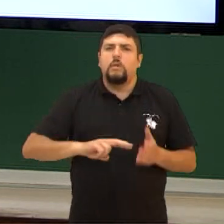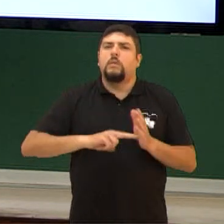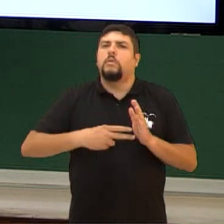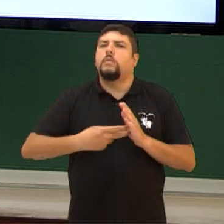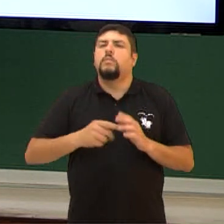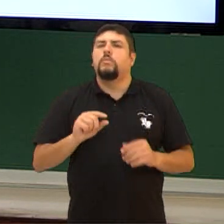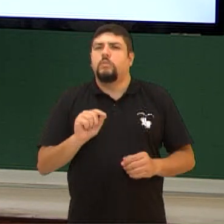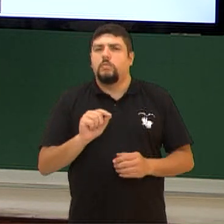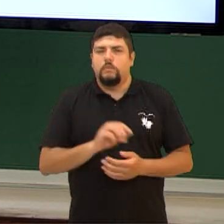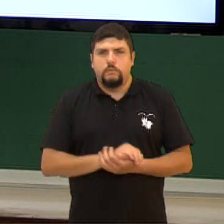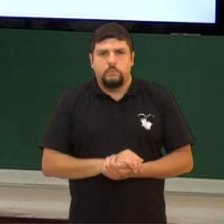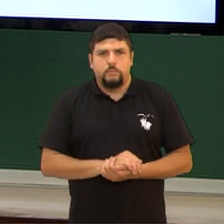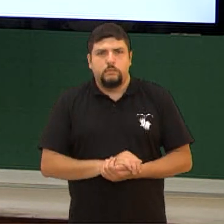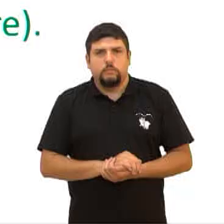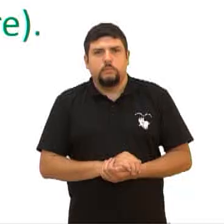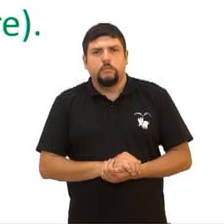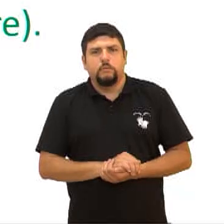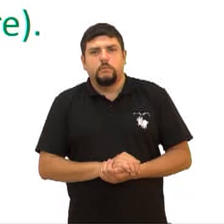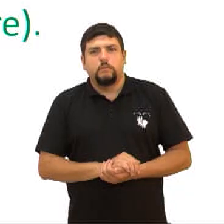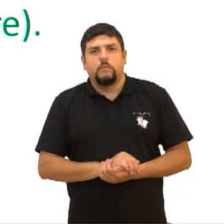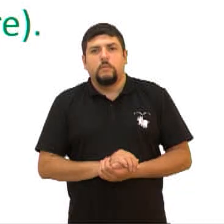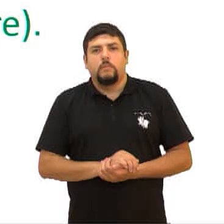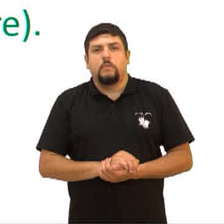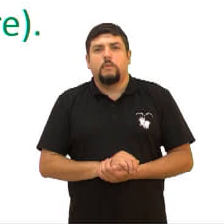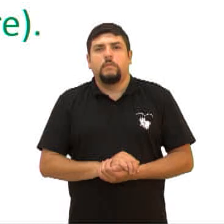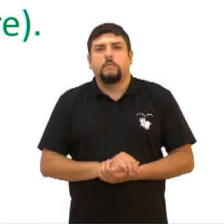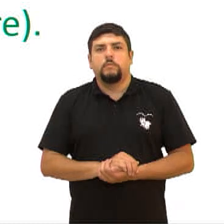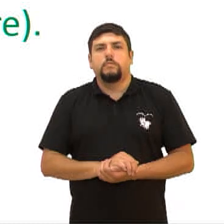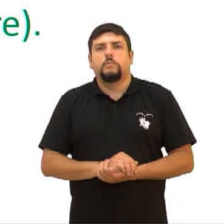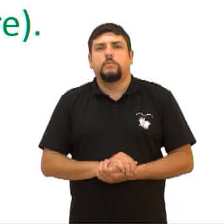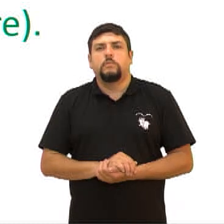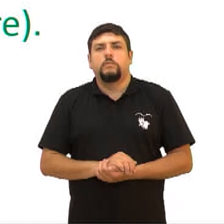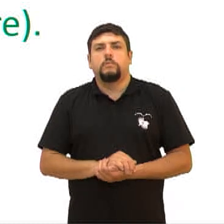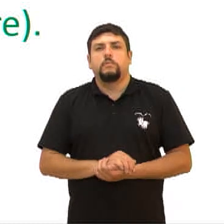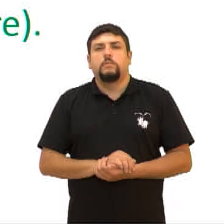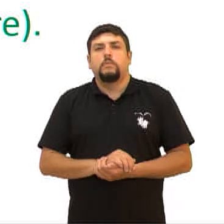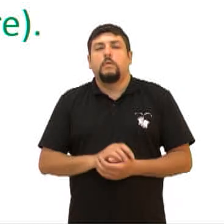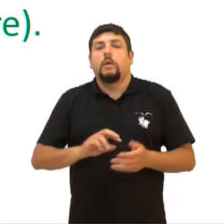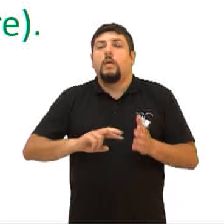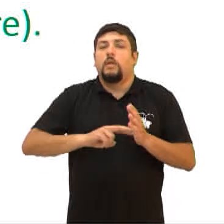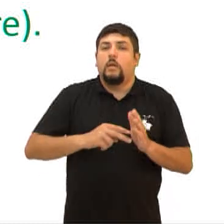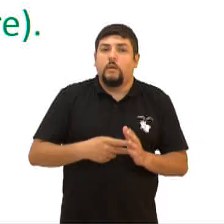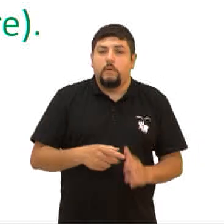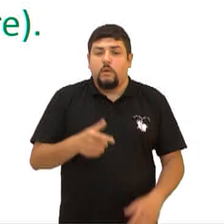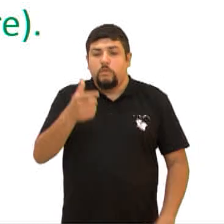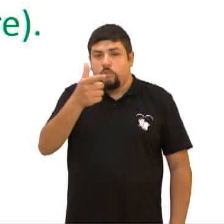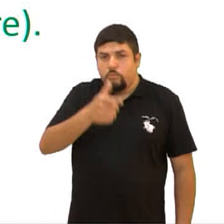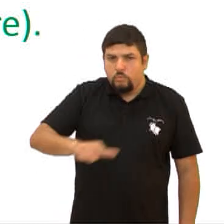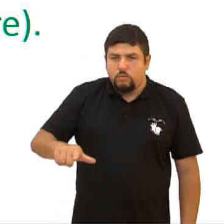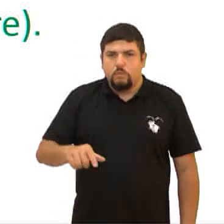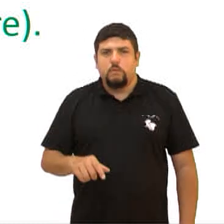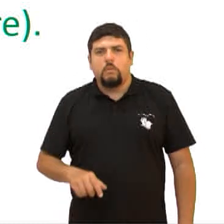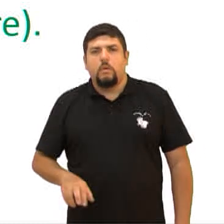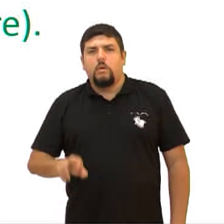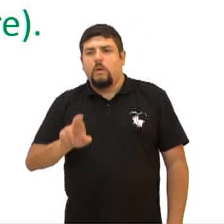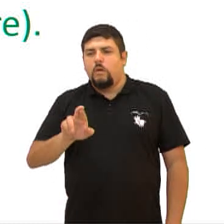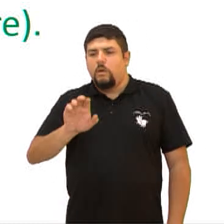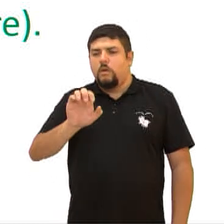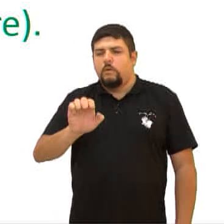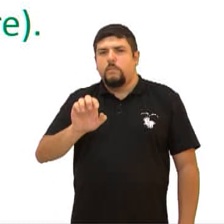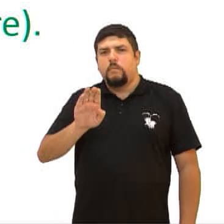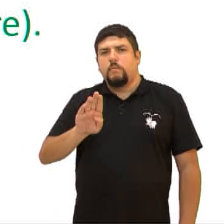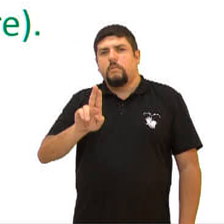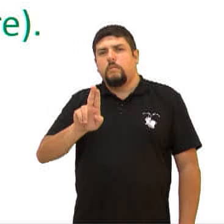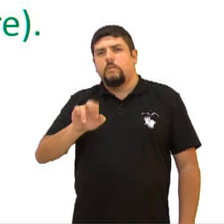se você escolheu a opção again, você acertou. De novo, quando eu falo rebuild,